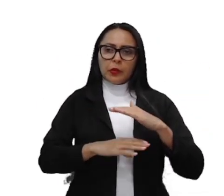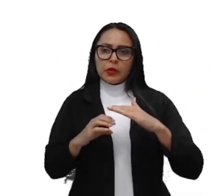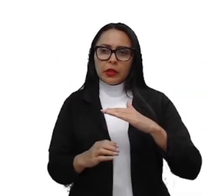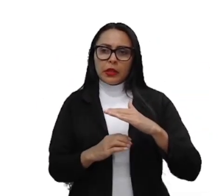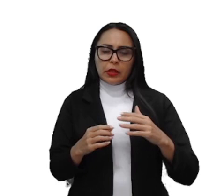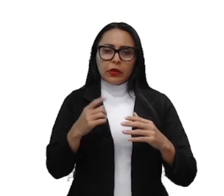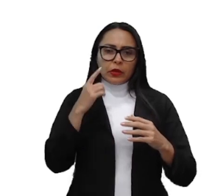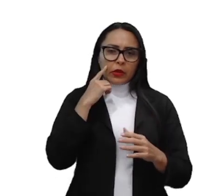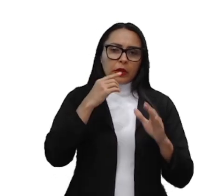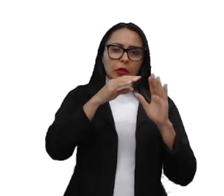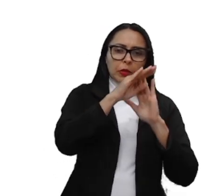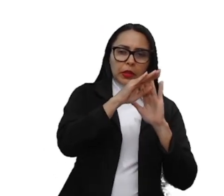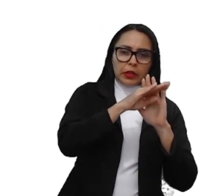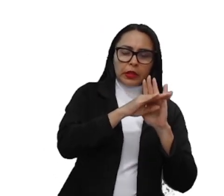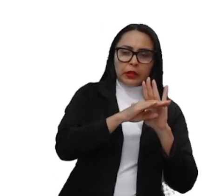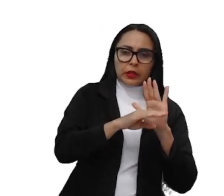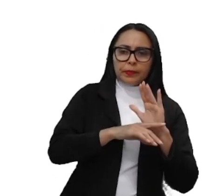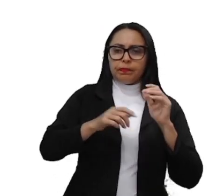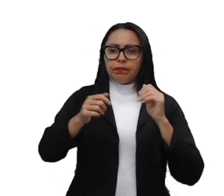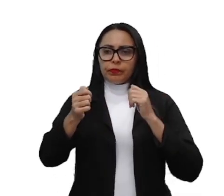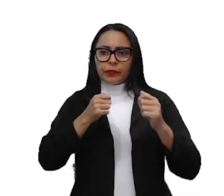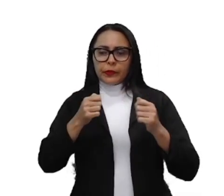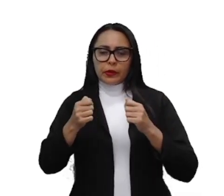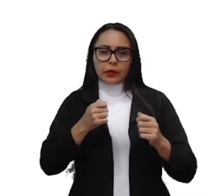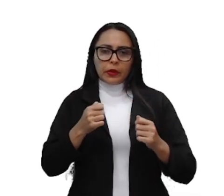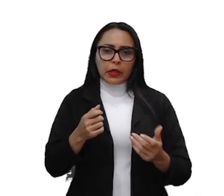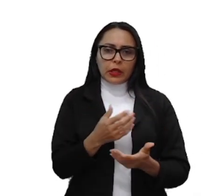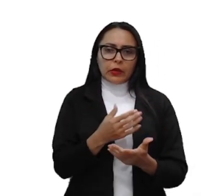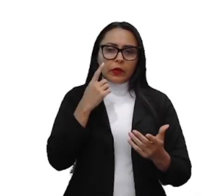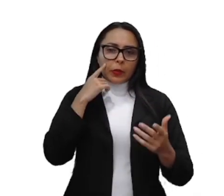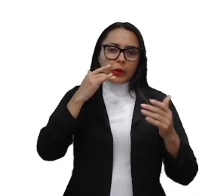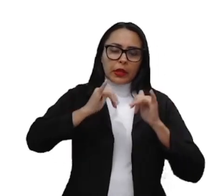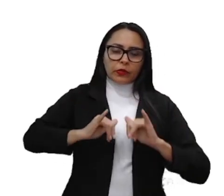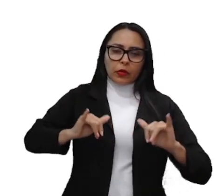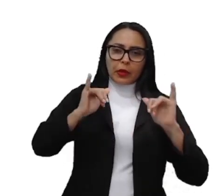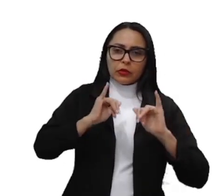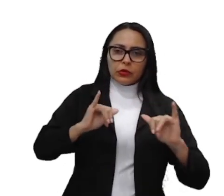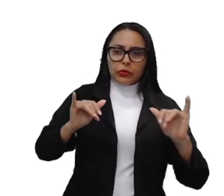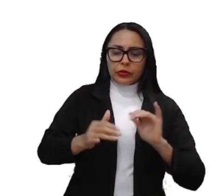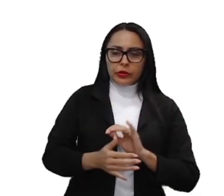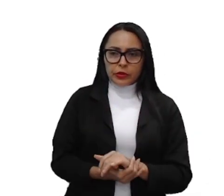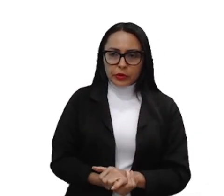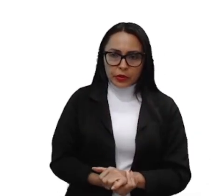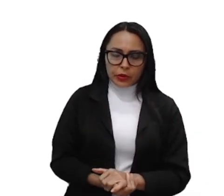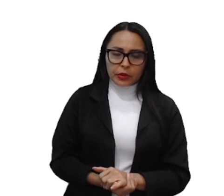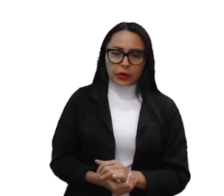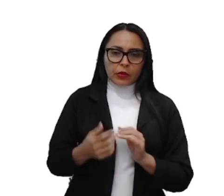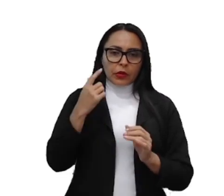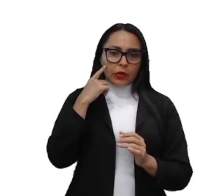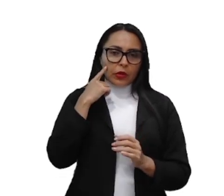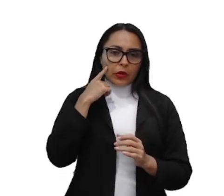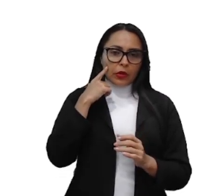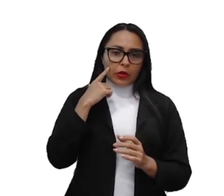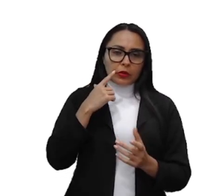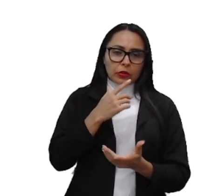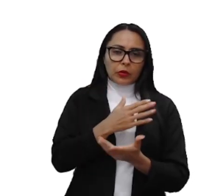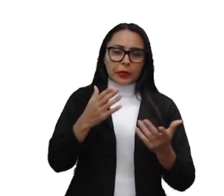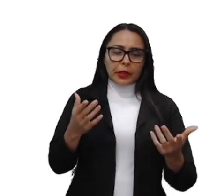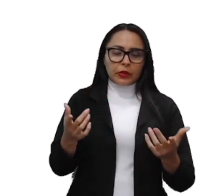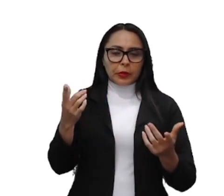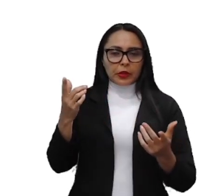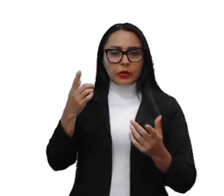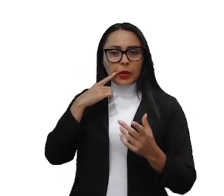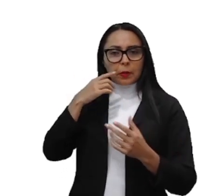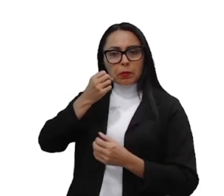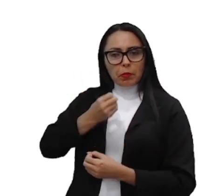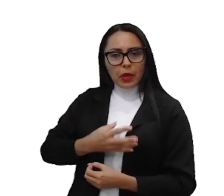que planeja, opera e controla o fluxo das informações logísticas correspondentes do retorno dos